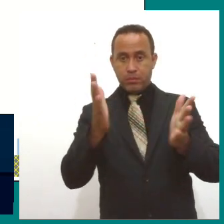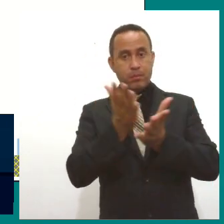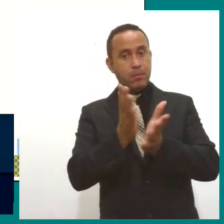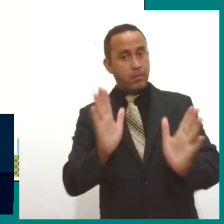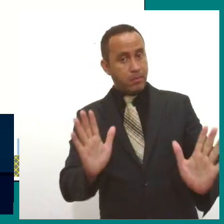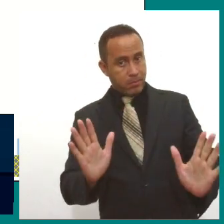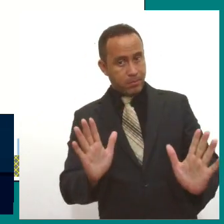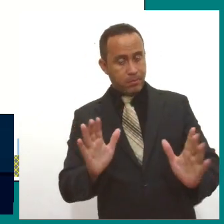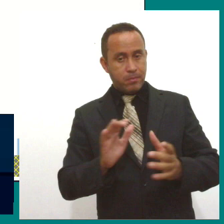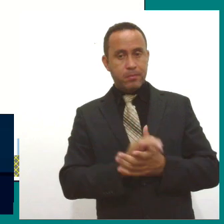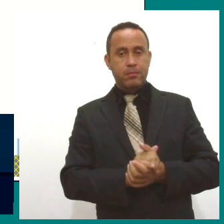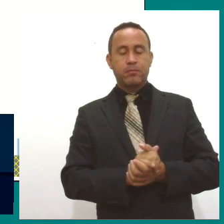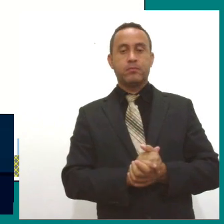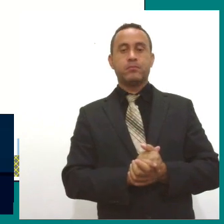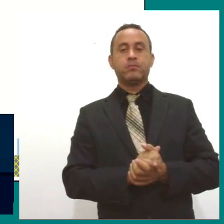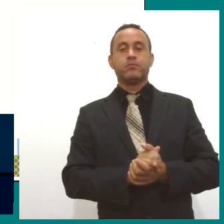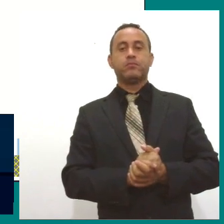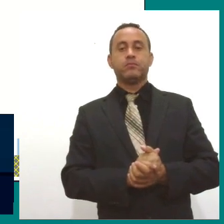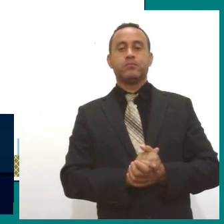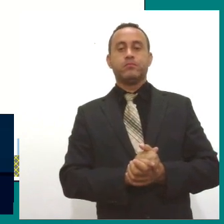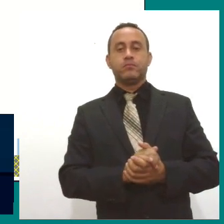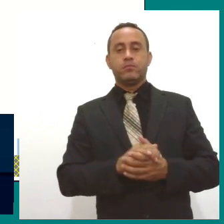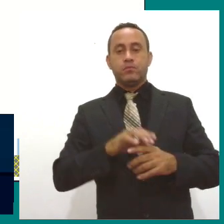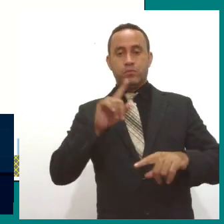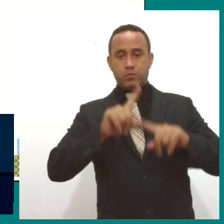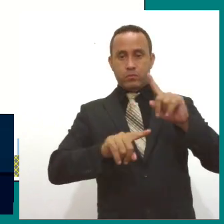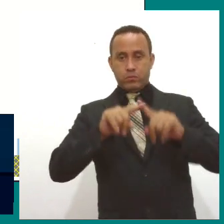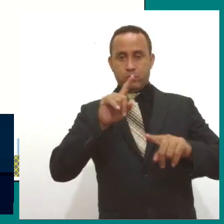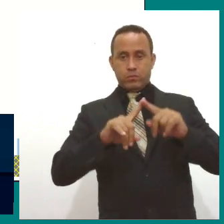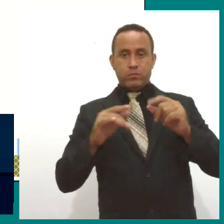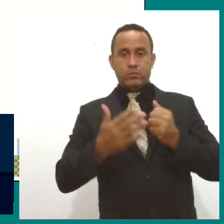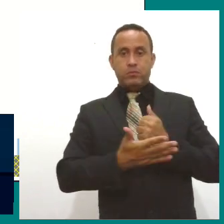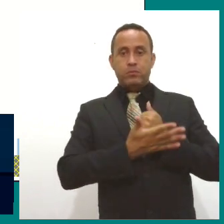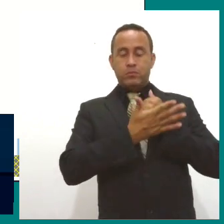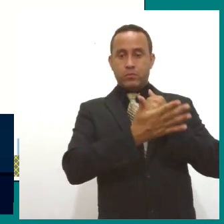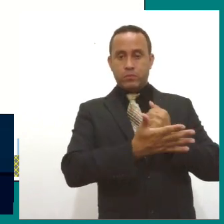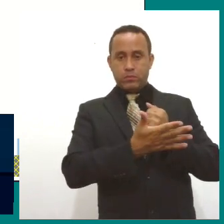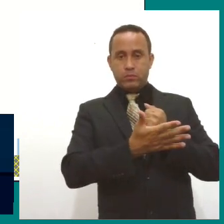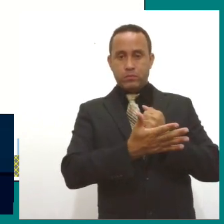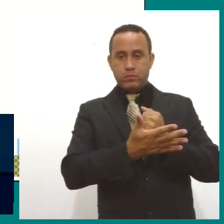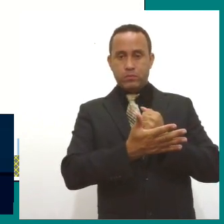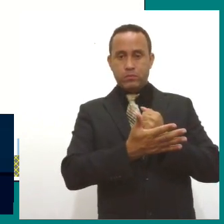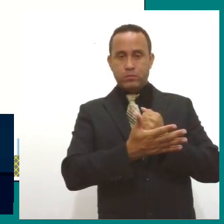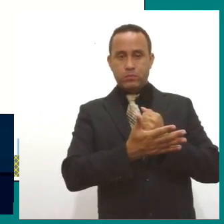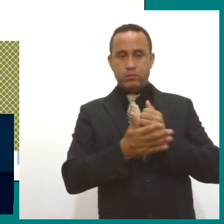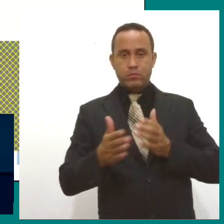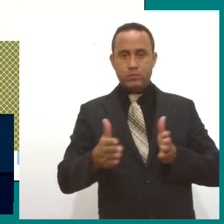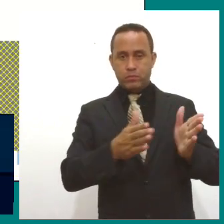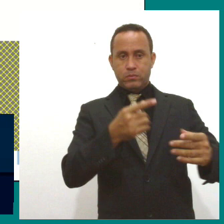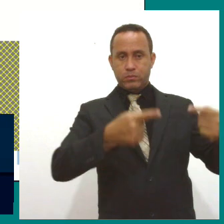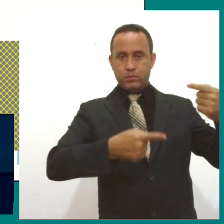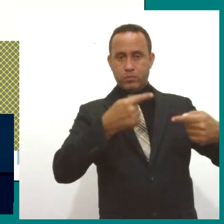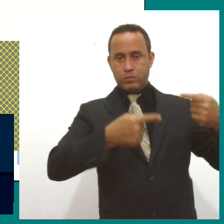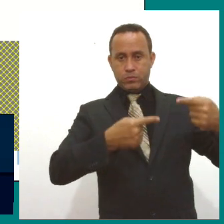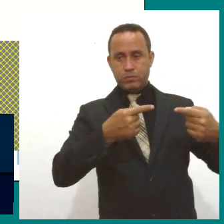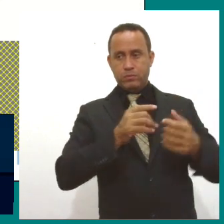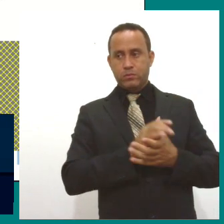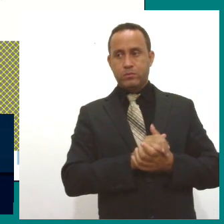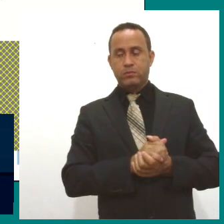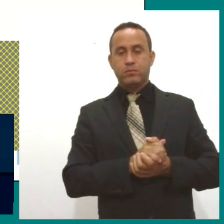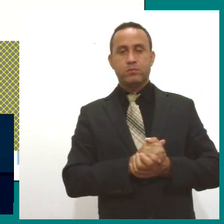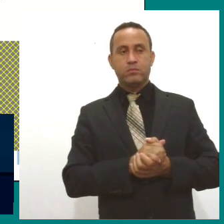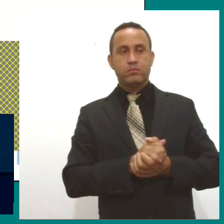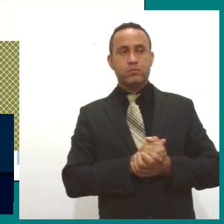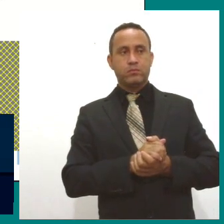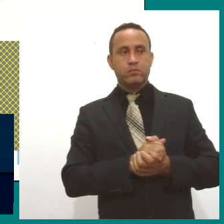E o Fundo Estadual de Recursos Hídricos, que é um instrumento muito importante de suporte à implantação dessa política. Pode passar?